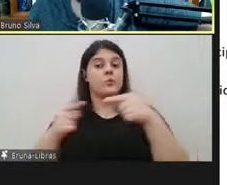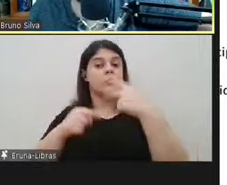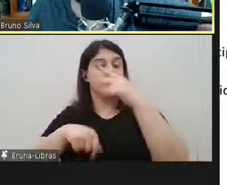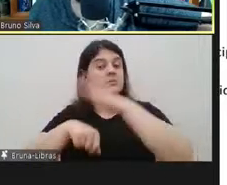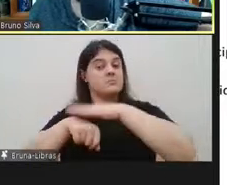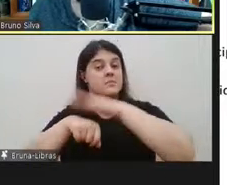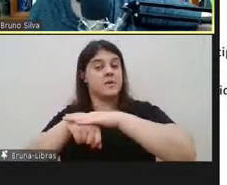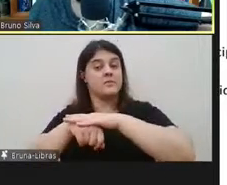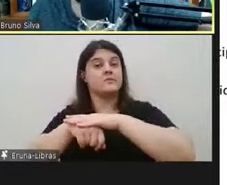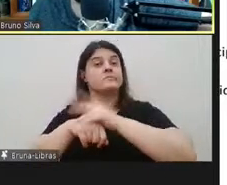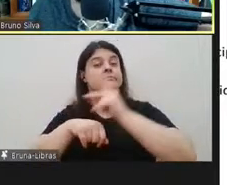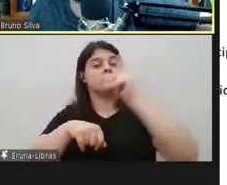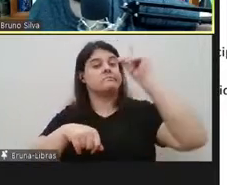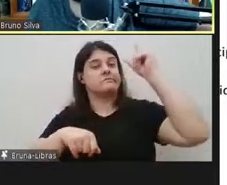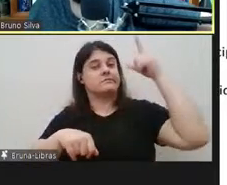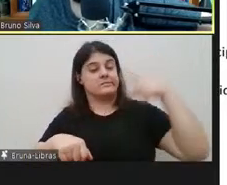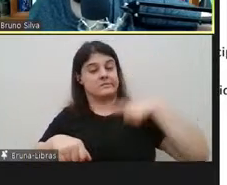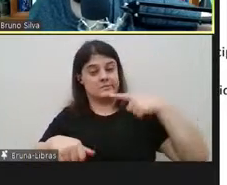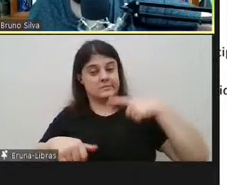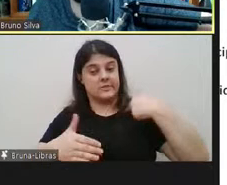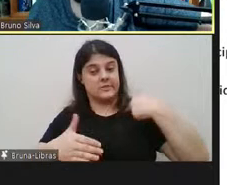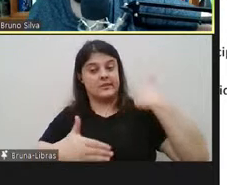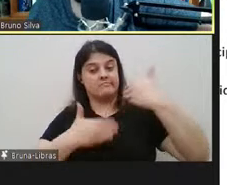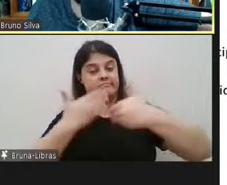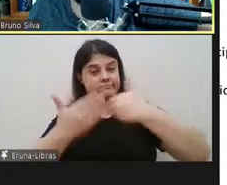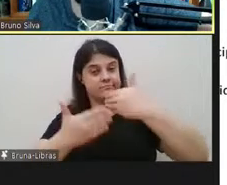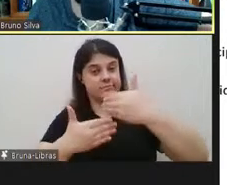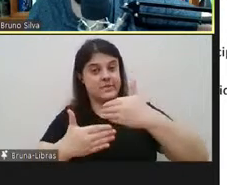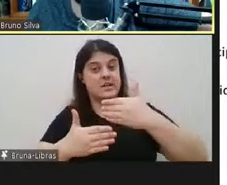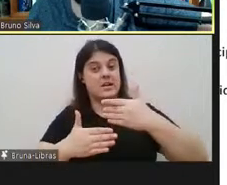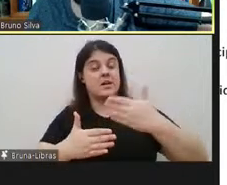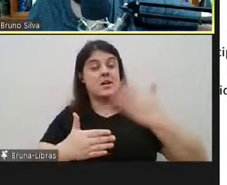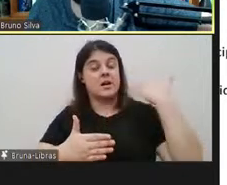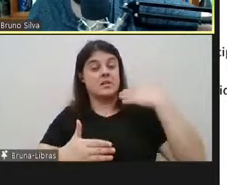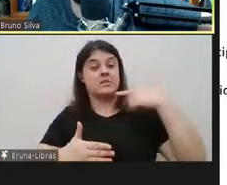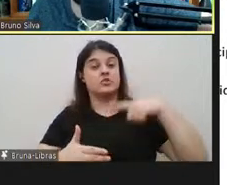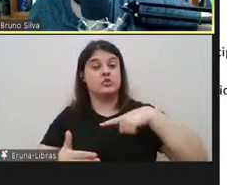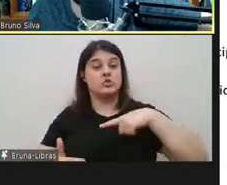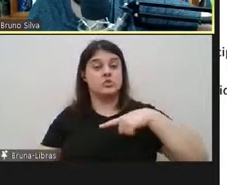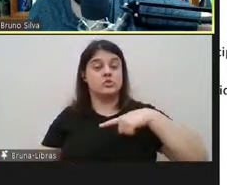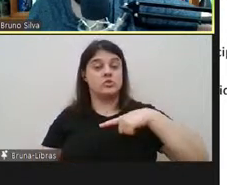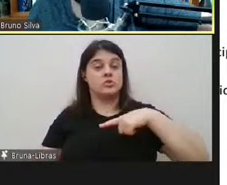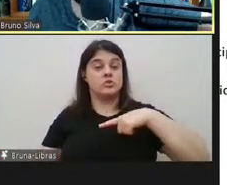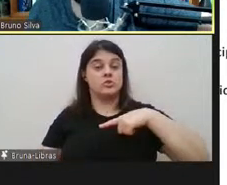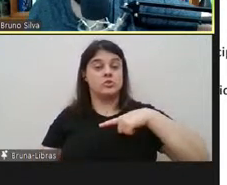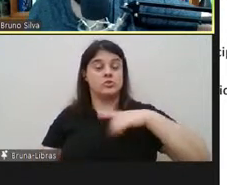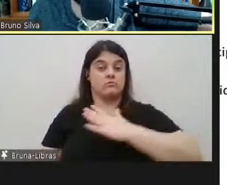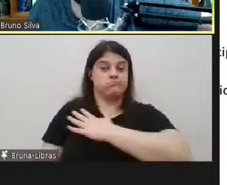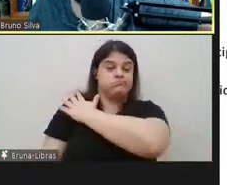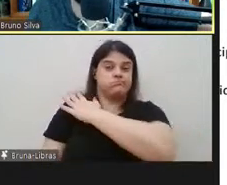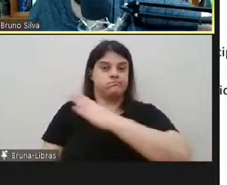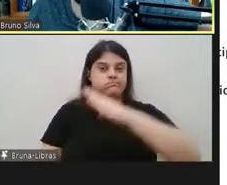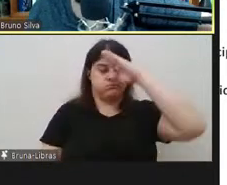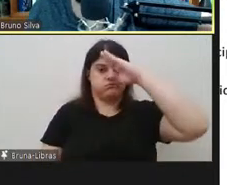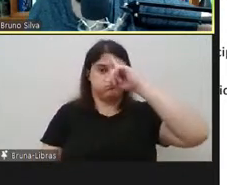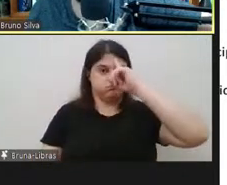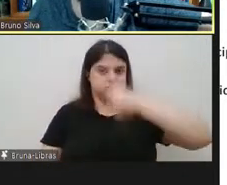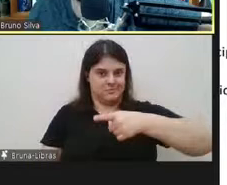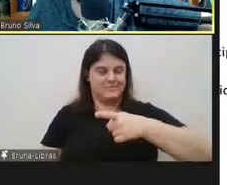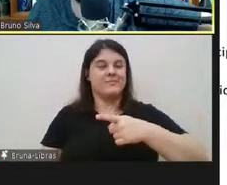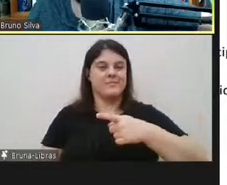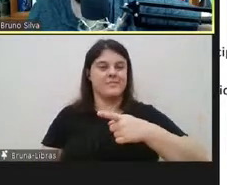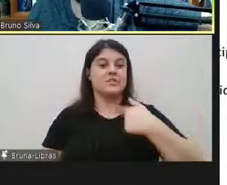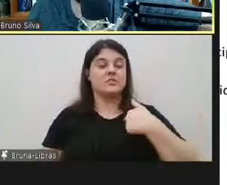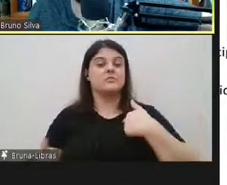constitucional mais antigo do Brasil que vem lá da época da Constituição da ditadura né que era famosa se não me falha a memória famoso o decreto-lei